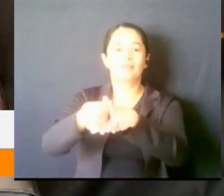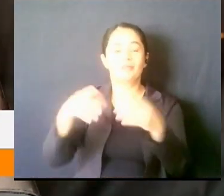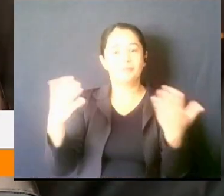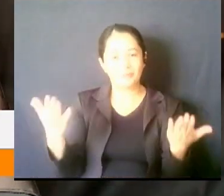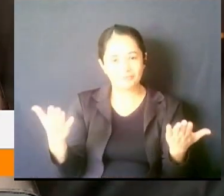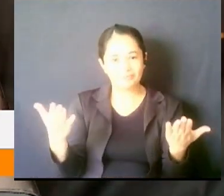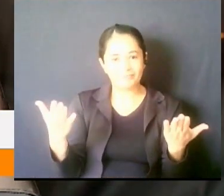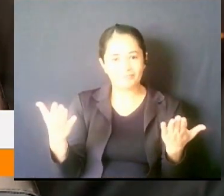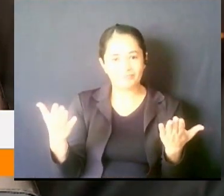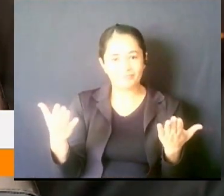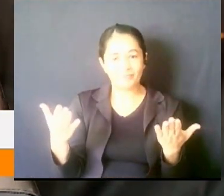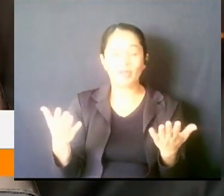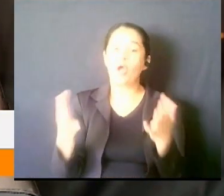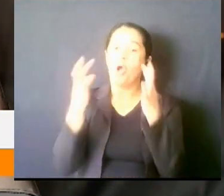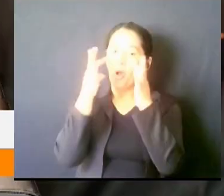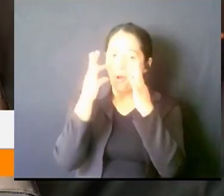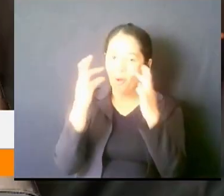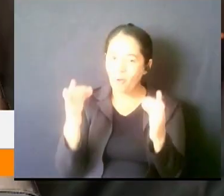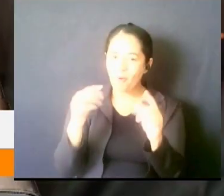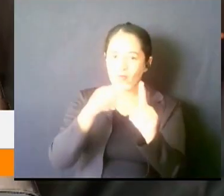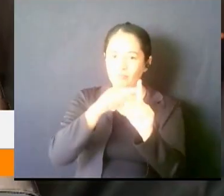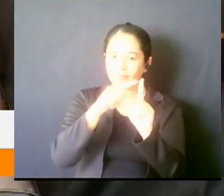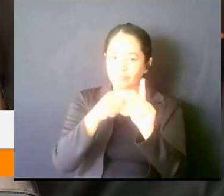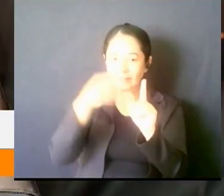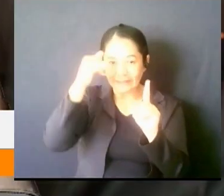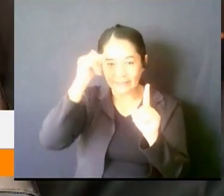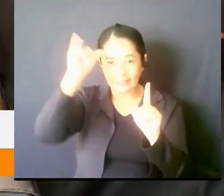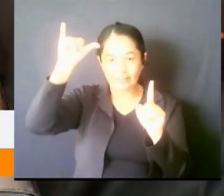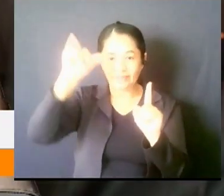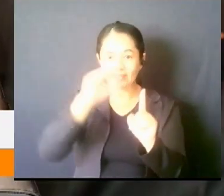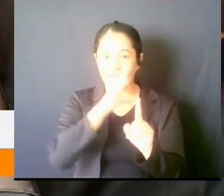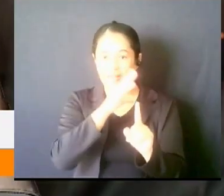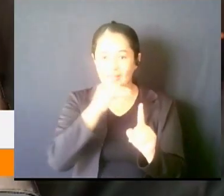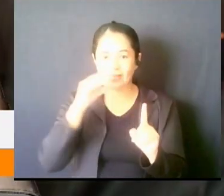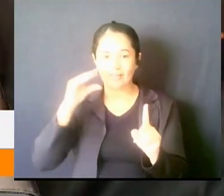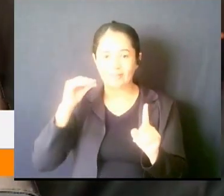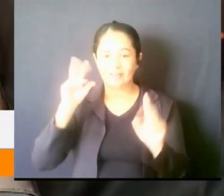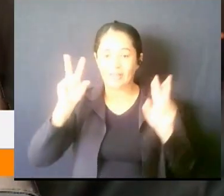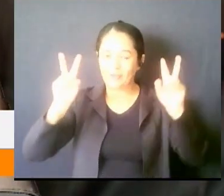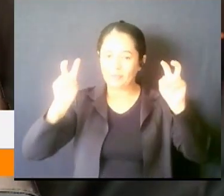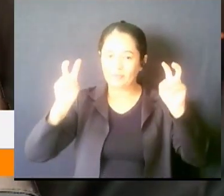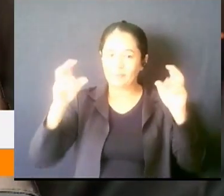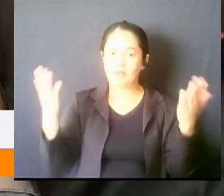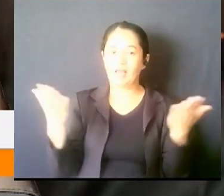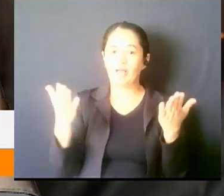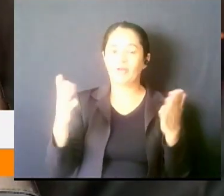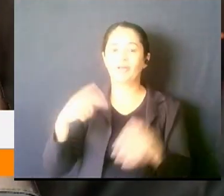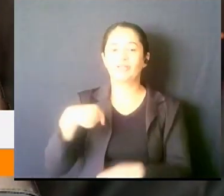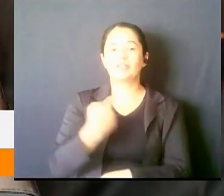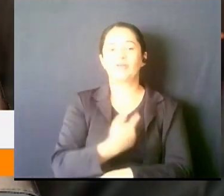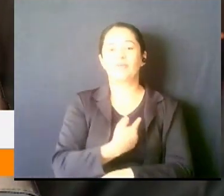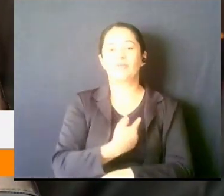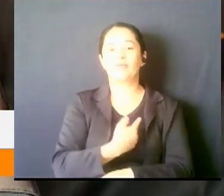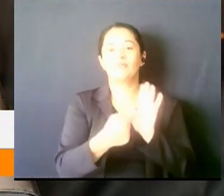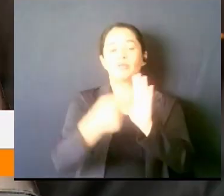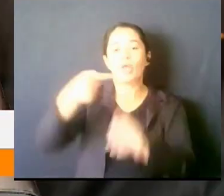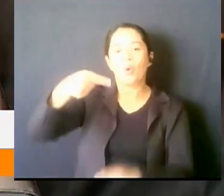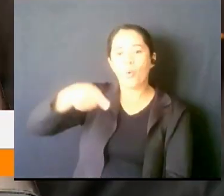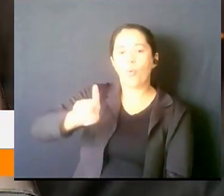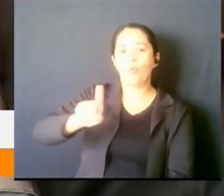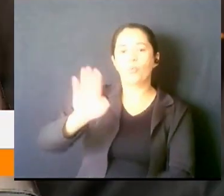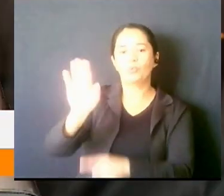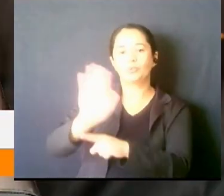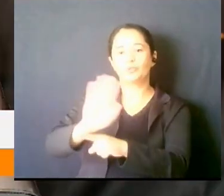prevenção da gravidez na adolescência é o tema do nosso Estúdio Câmara. Agora nós vamos exibir o último vídeo